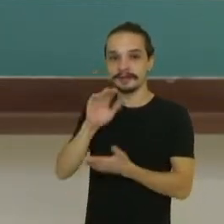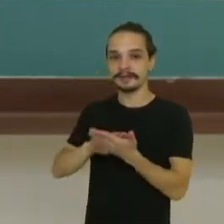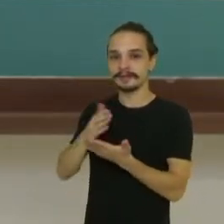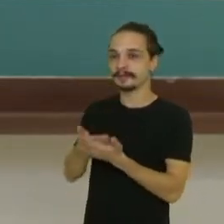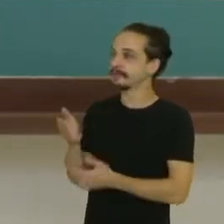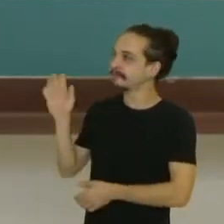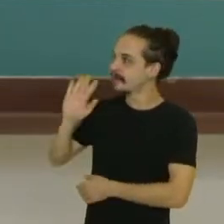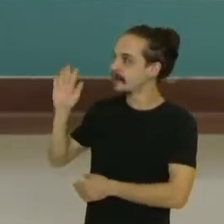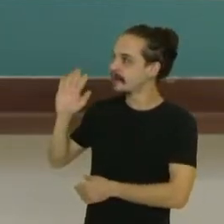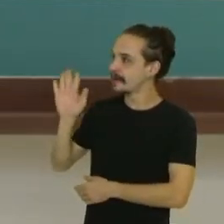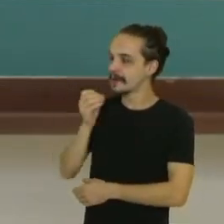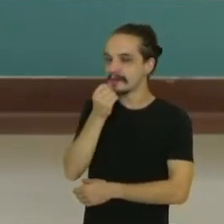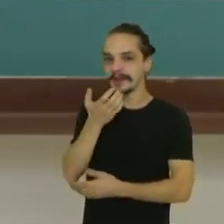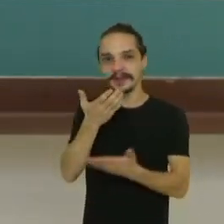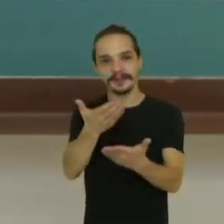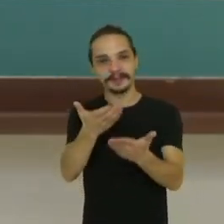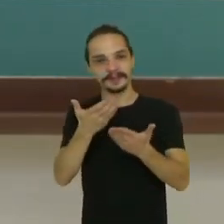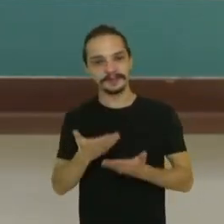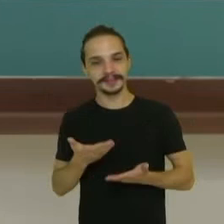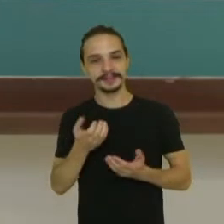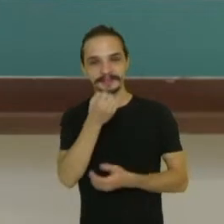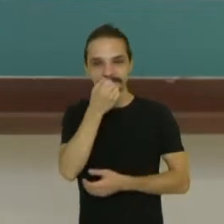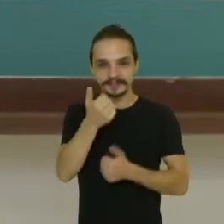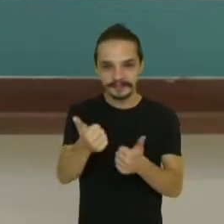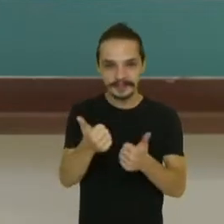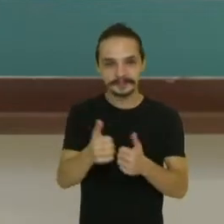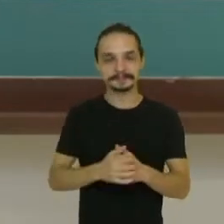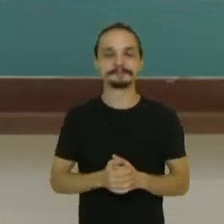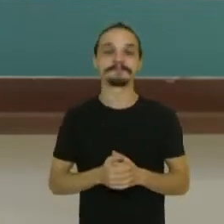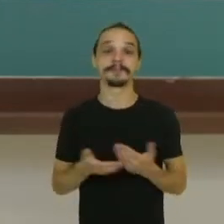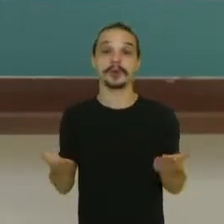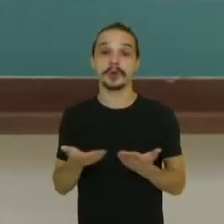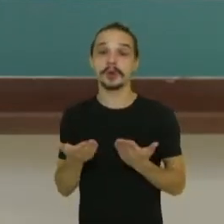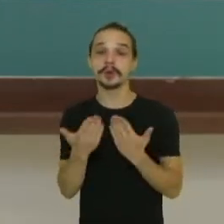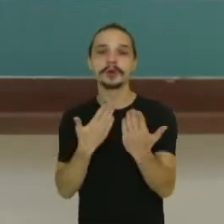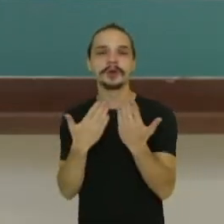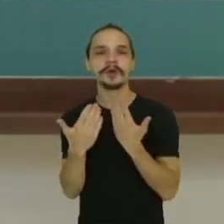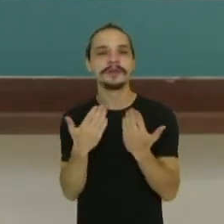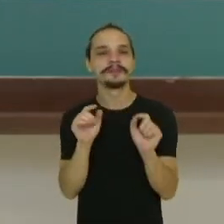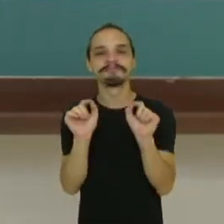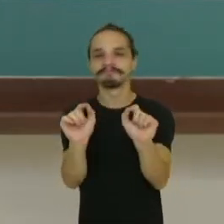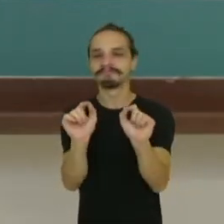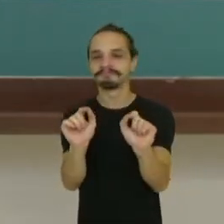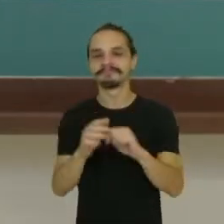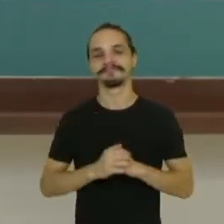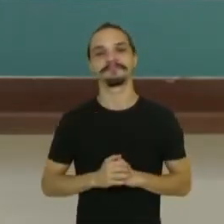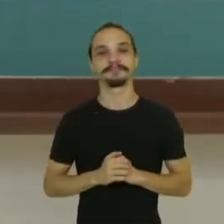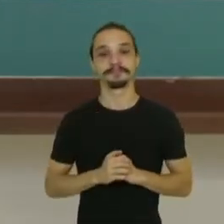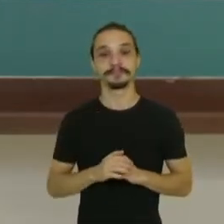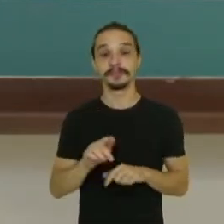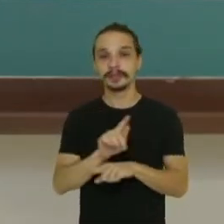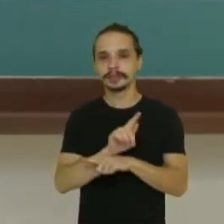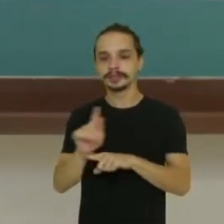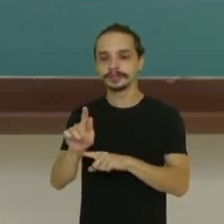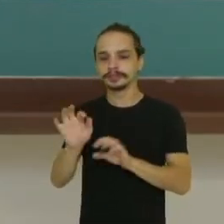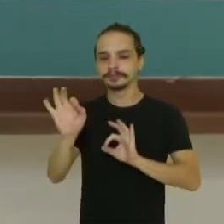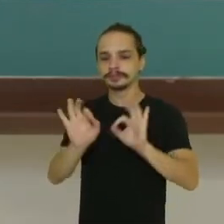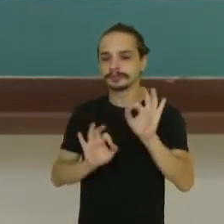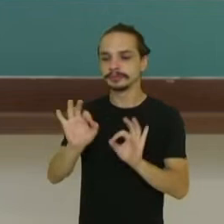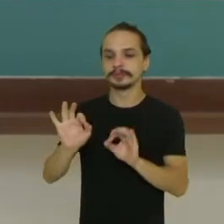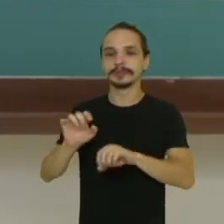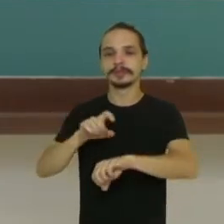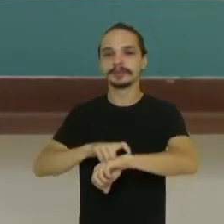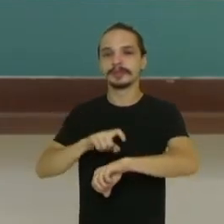nosso intérprete bem-vindo Felipe tudo bem vamos conversar com vocês sobre gestão do tempo